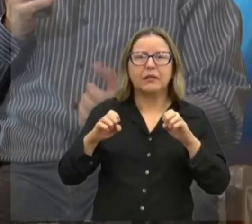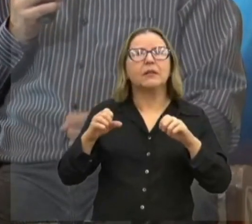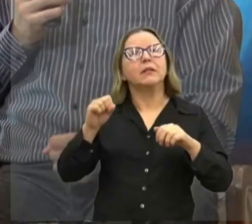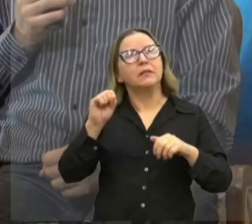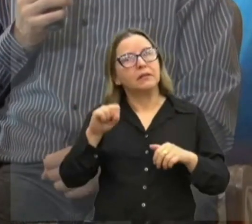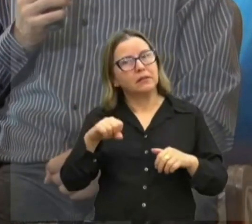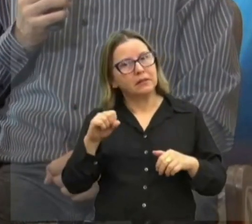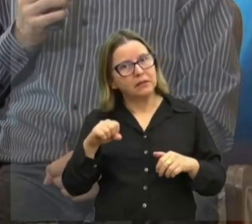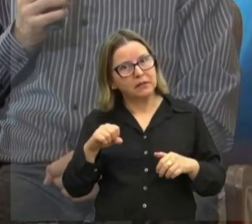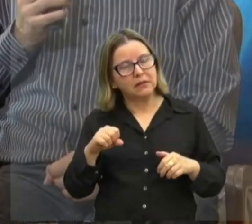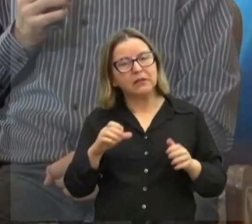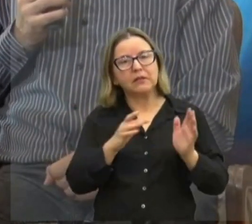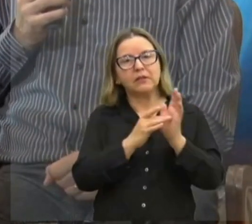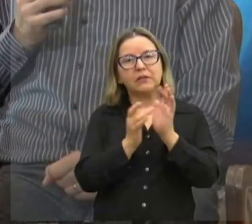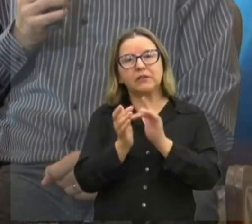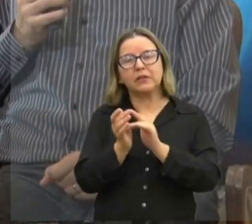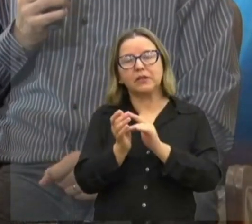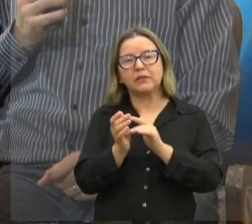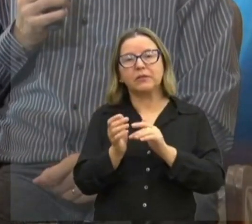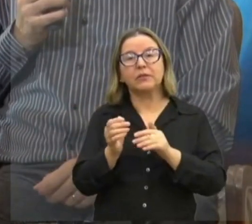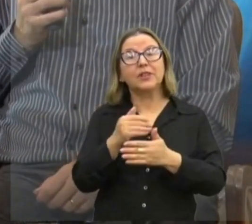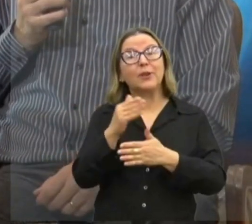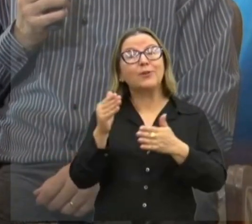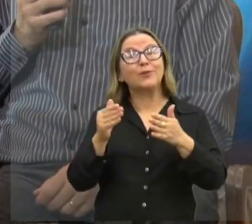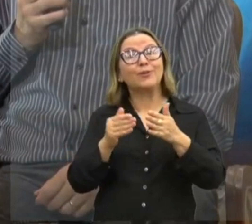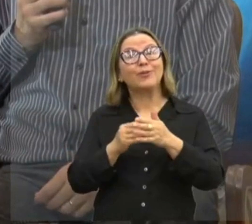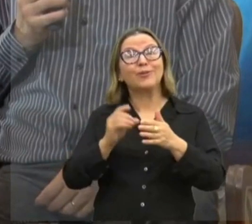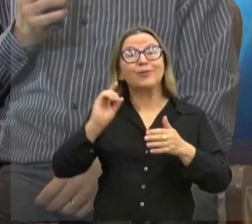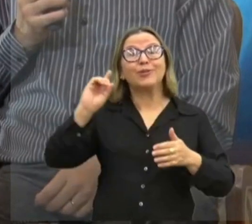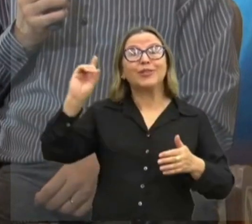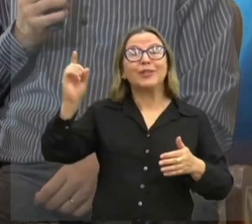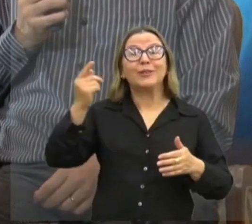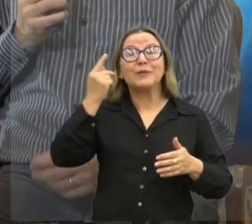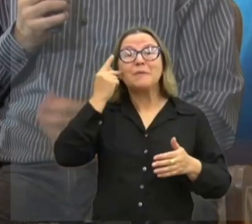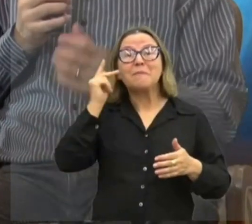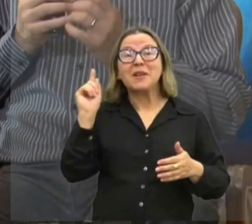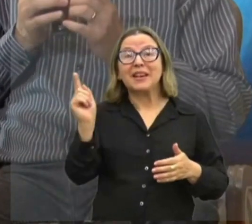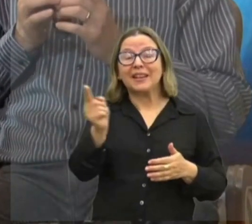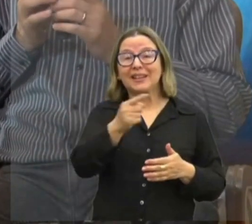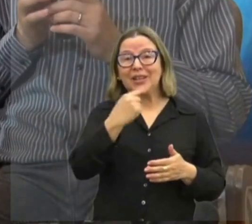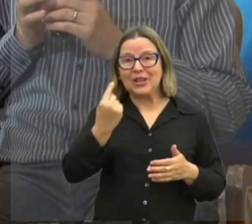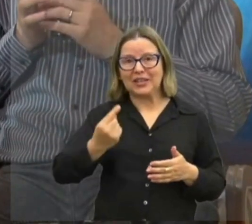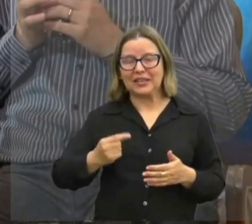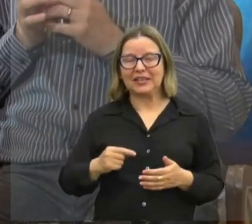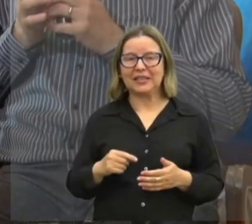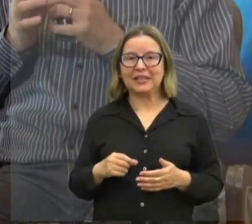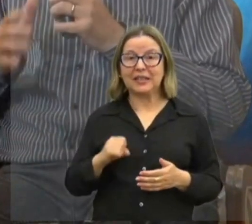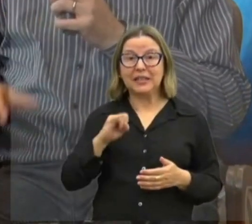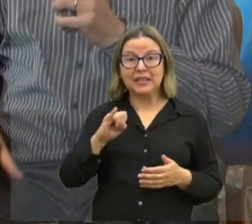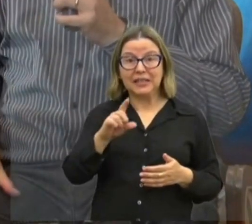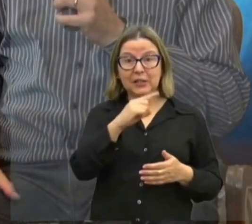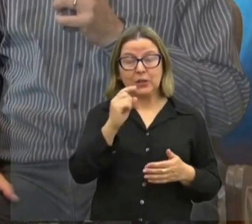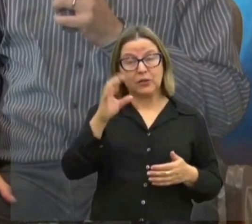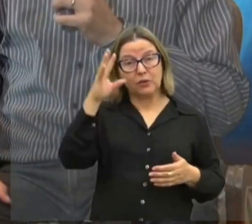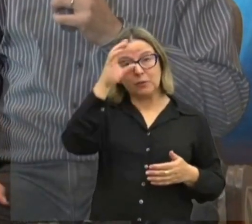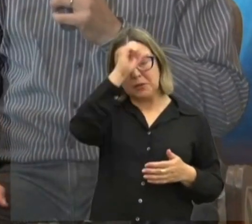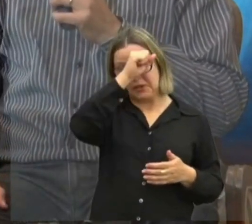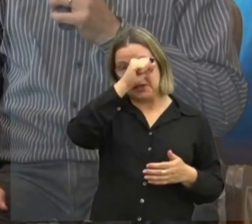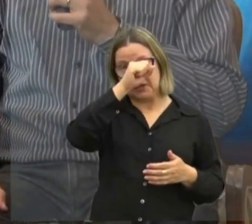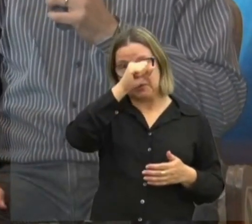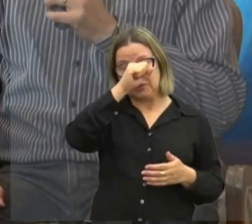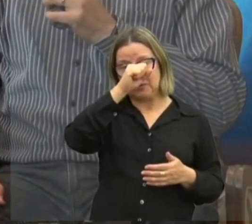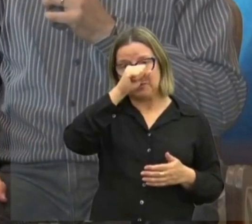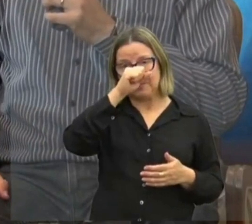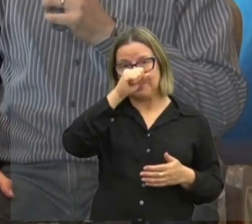Se nós tivermos a compreensão do que foi realizado na cruz, esse fato é que